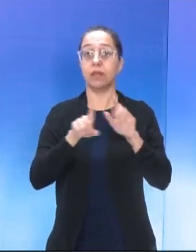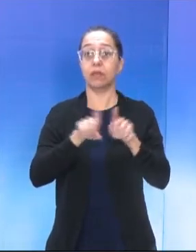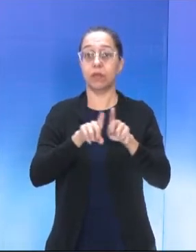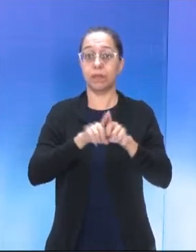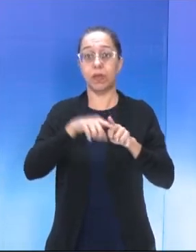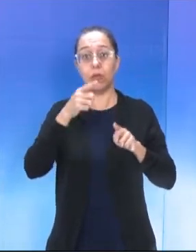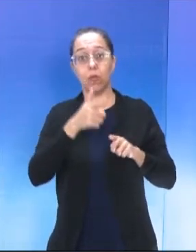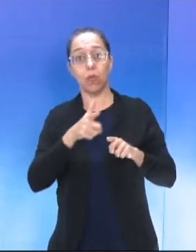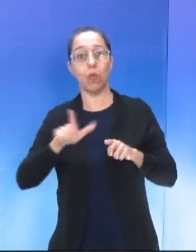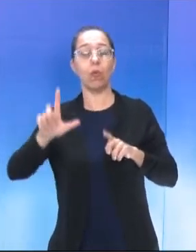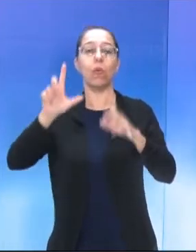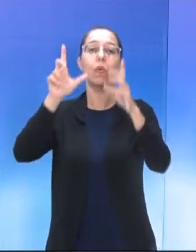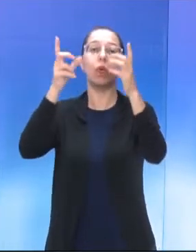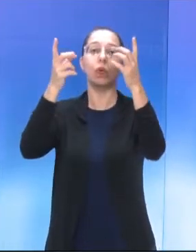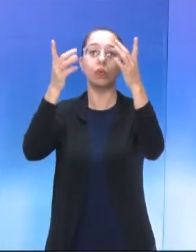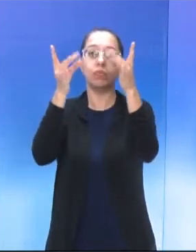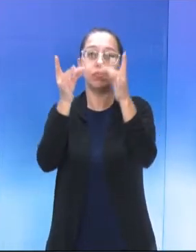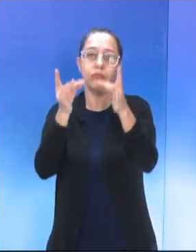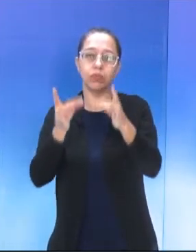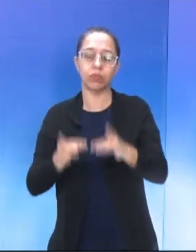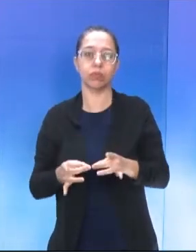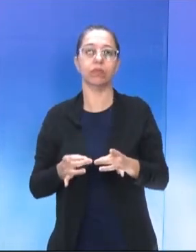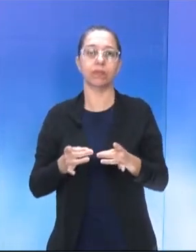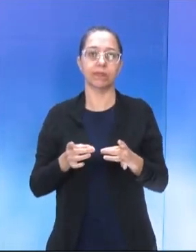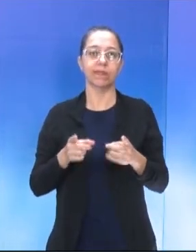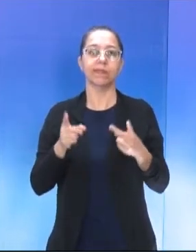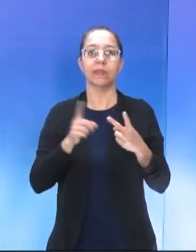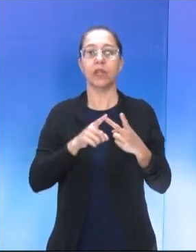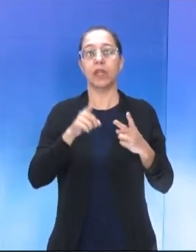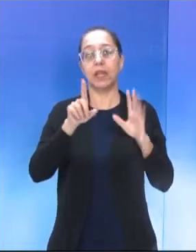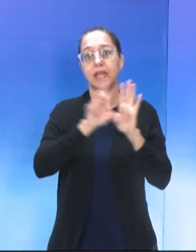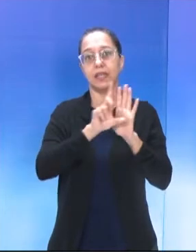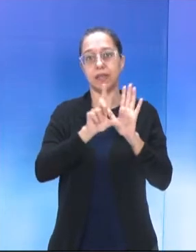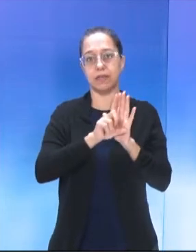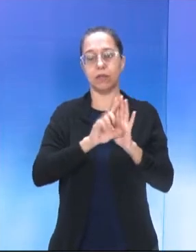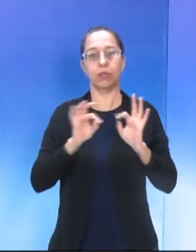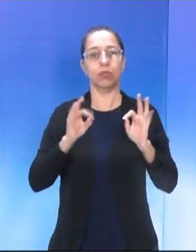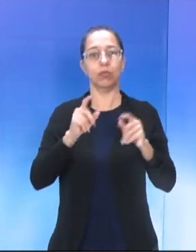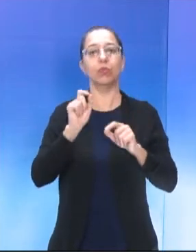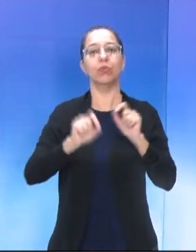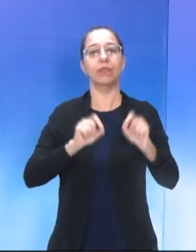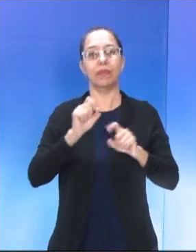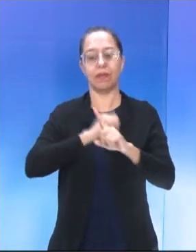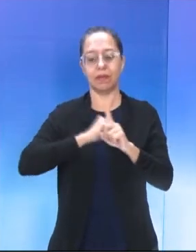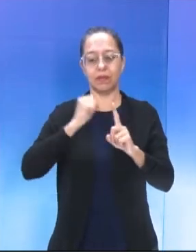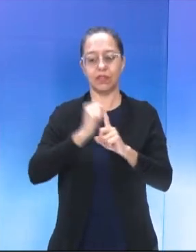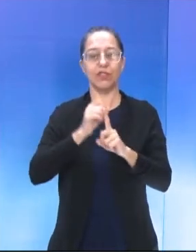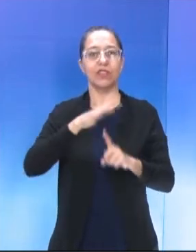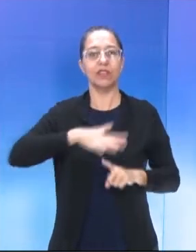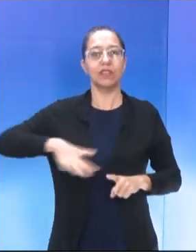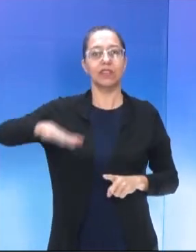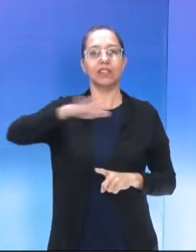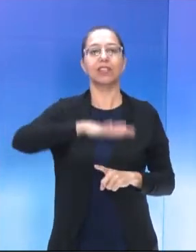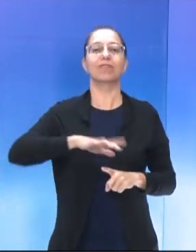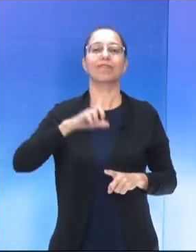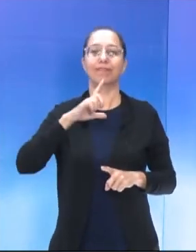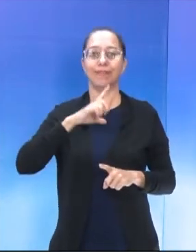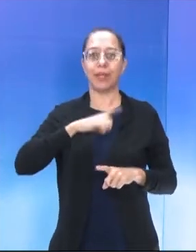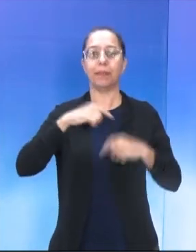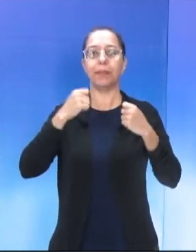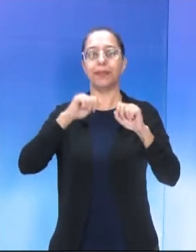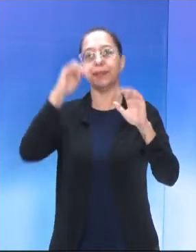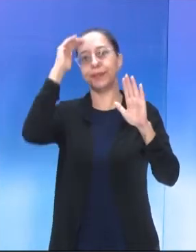outro argumento que a gente usou foi a legislação. Por quê? Tudo que rege a sociedade brasileira está abaixo